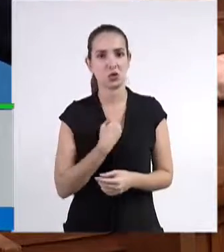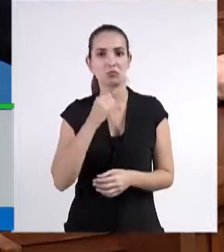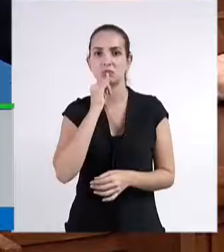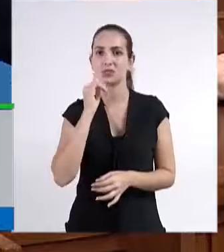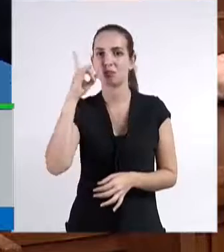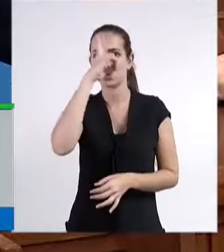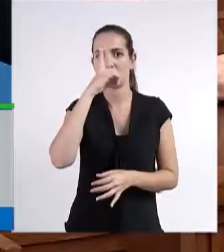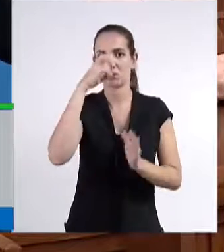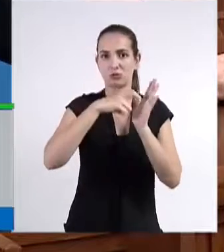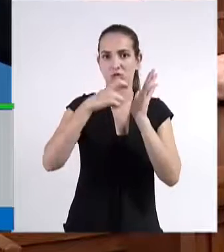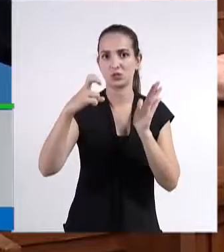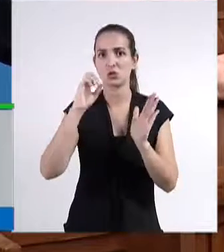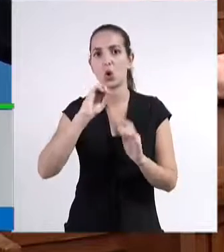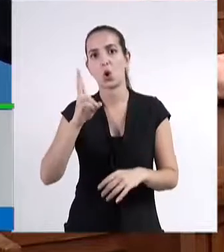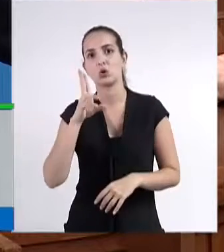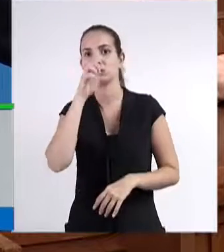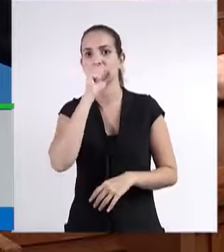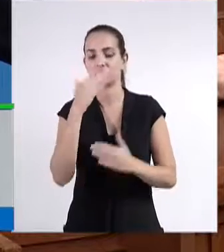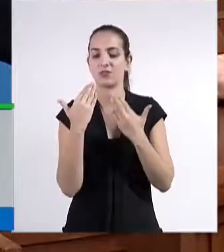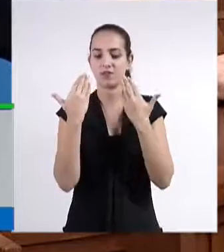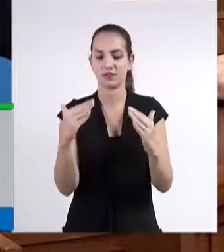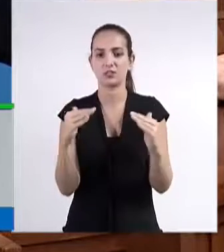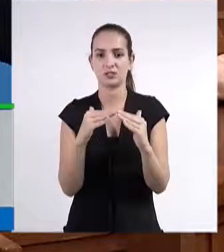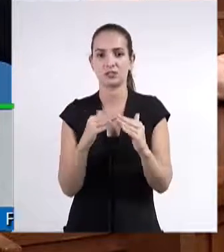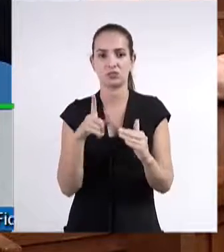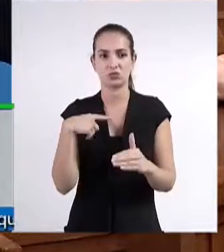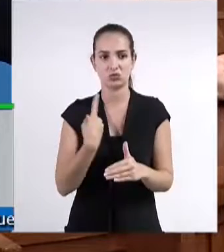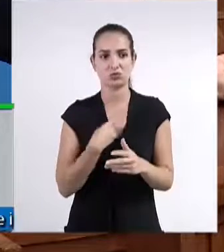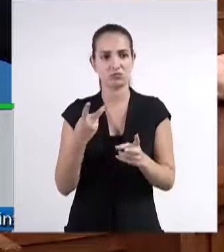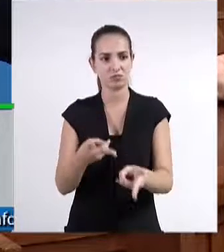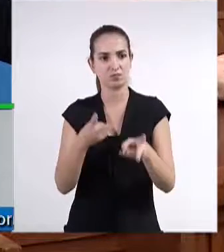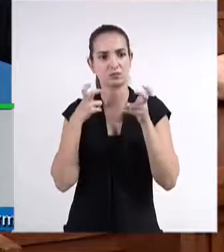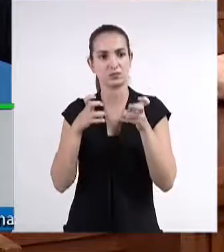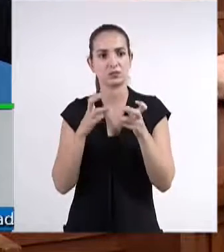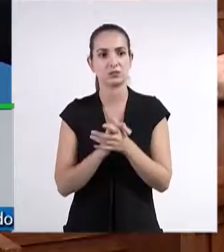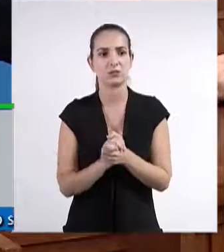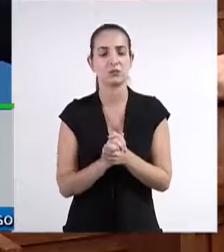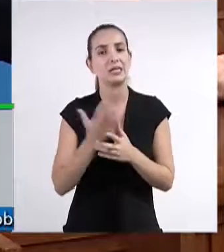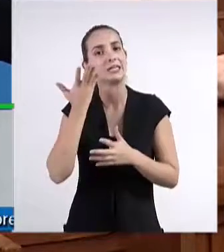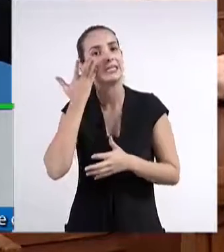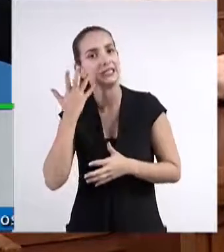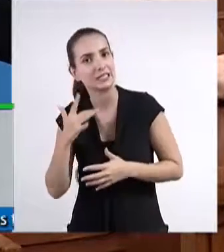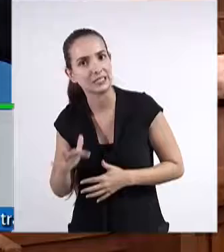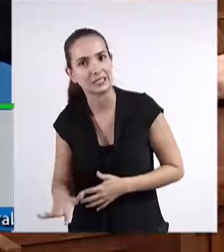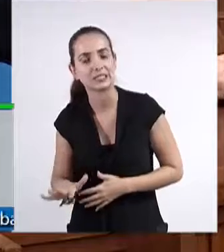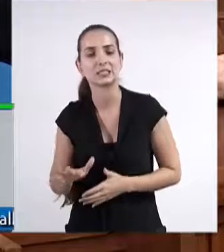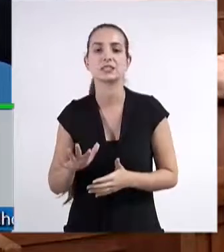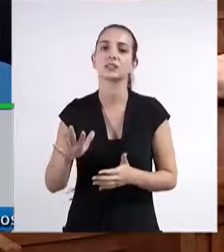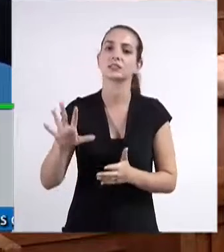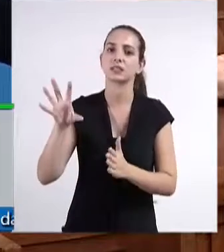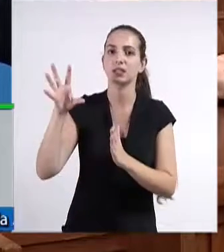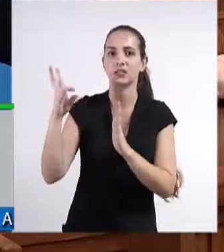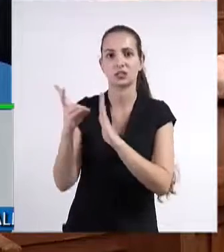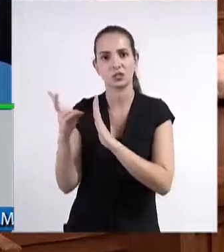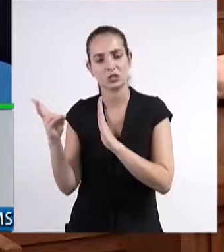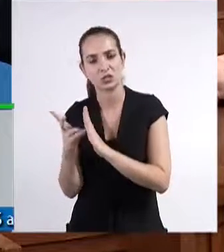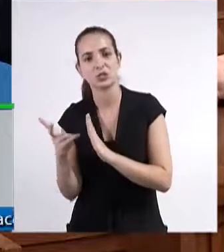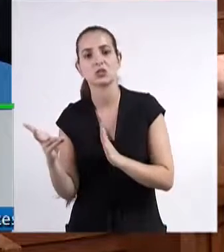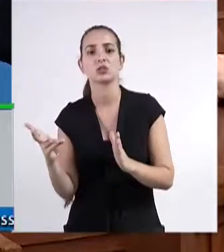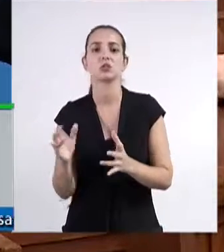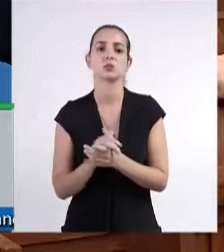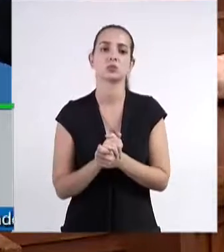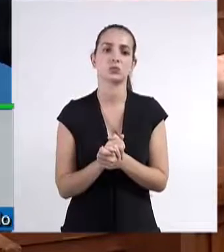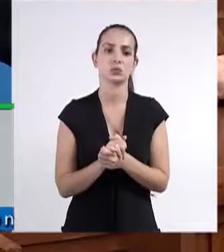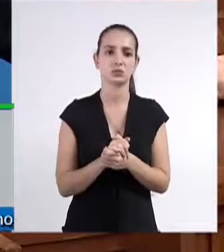de manhã, ou sábado, na frente das nossas casas, que nós constatamos, não é? Crianças, índios,